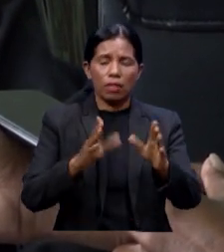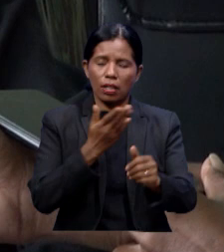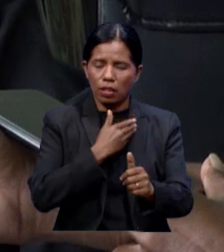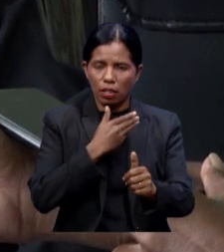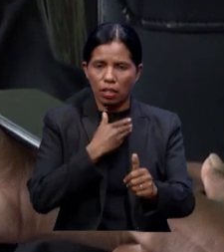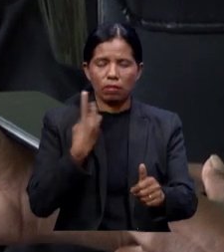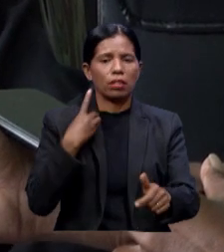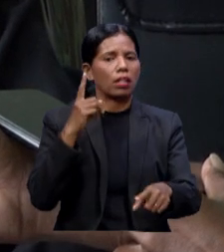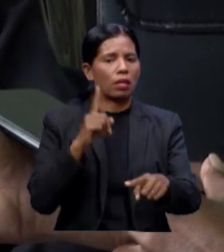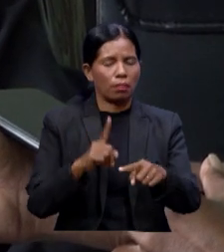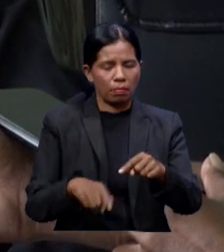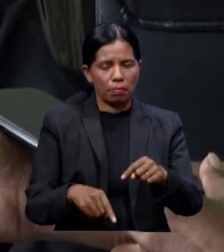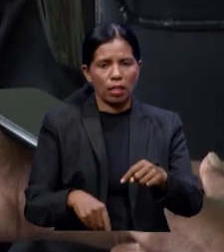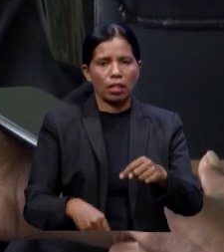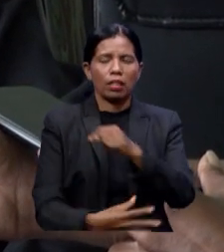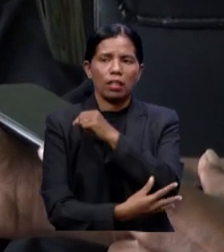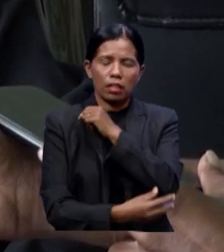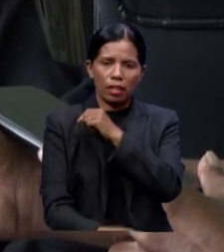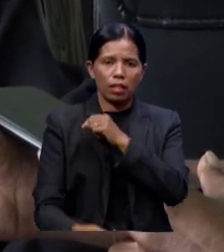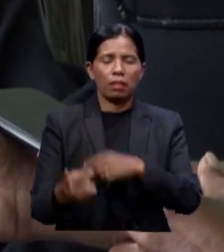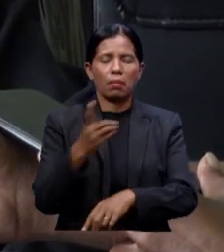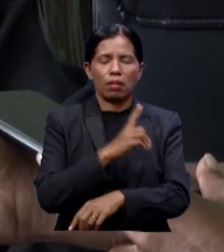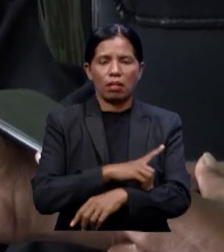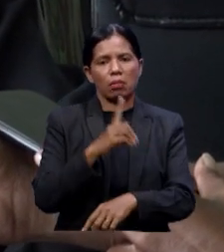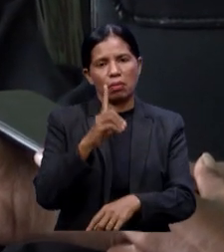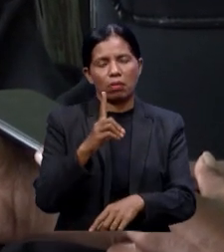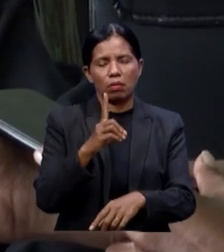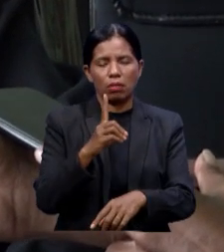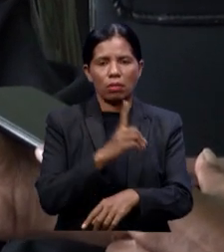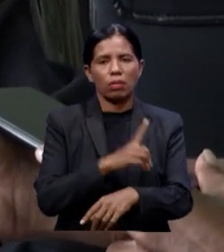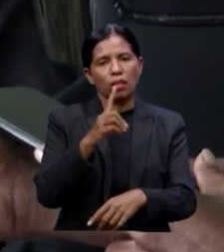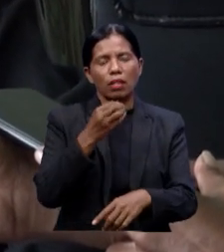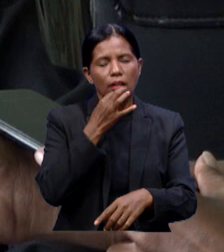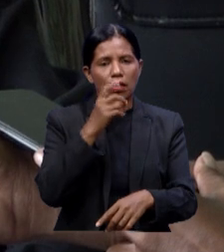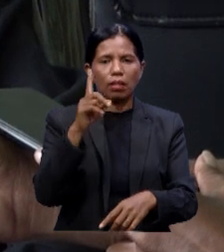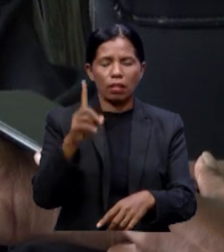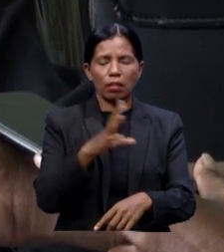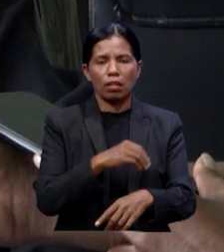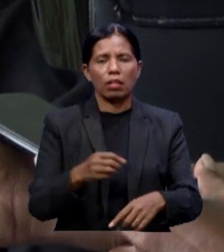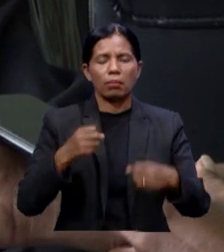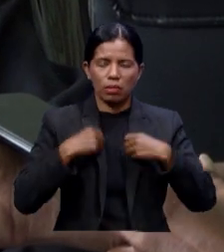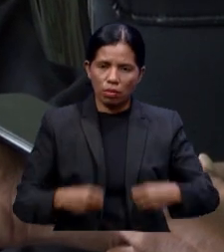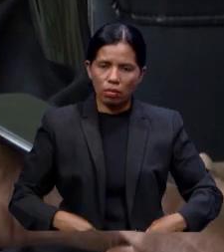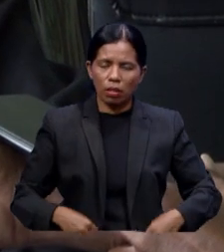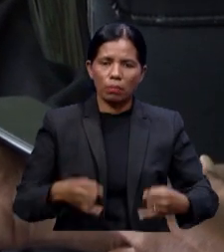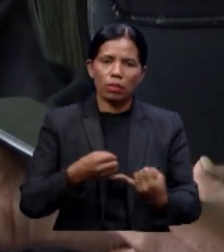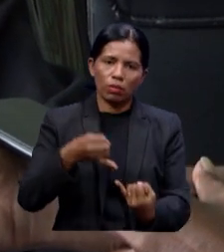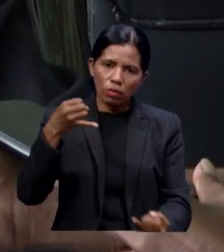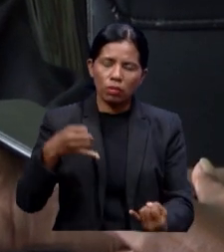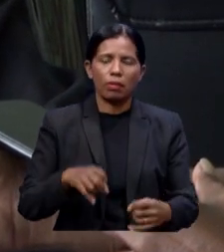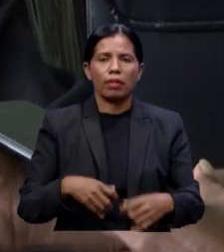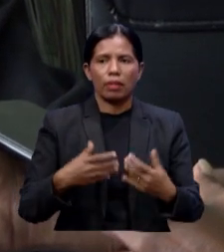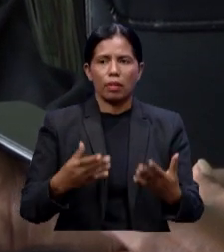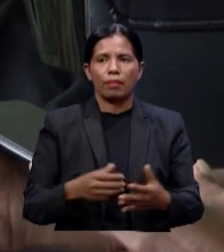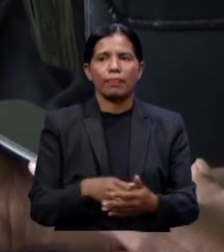label ha por exemplo orina de ha dala tol ne bel ha dit loroida o dala rua de tambene ne afeta kedas bani sauri i dane maka afeta baitania tambene maka